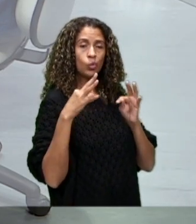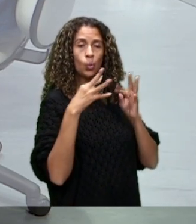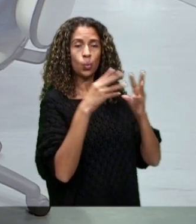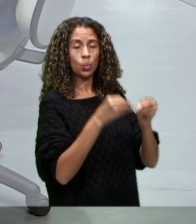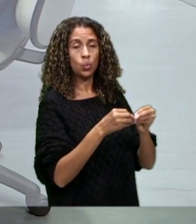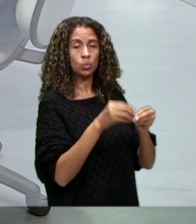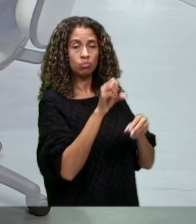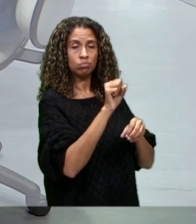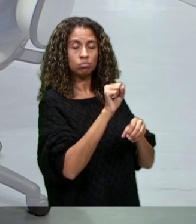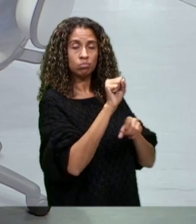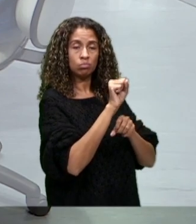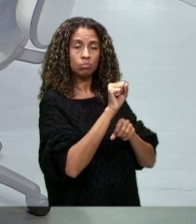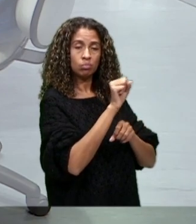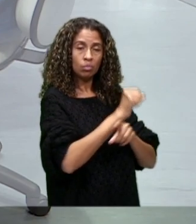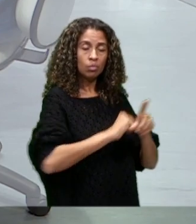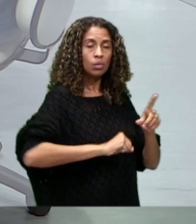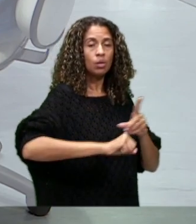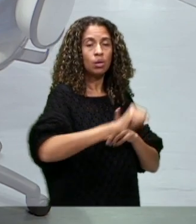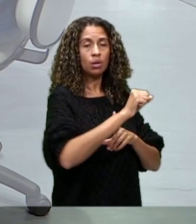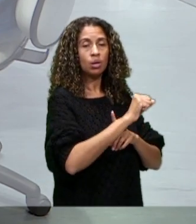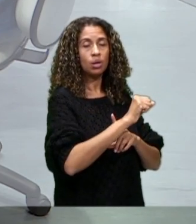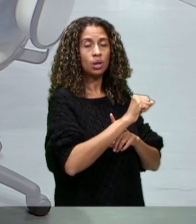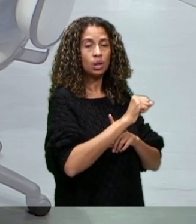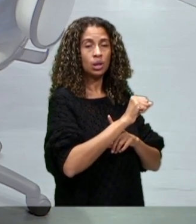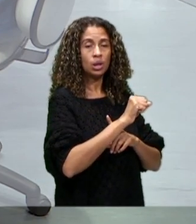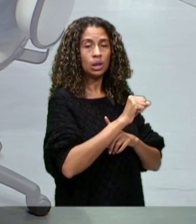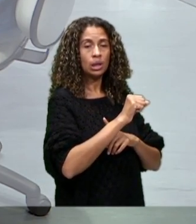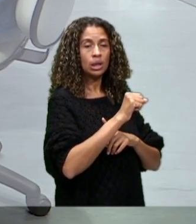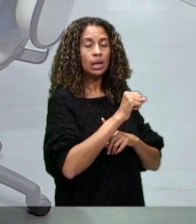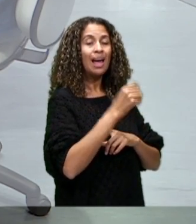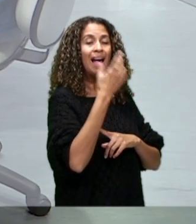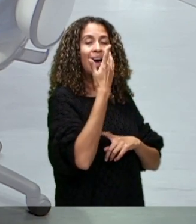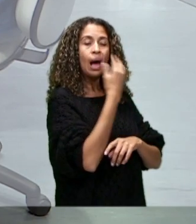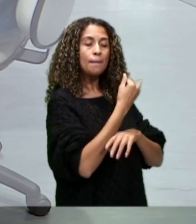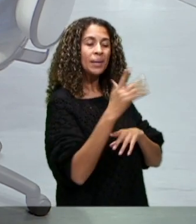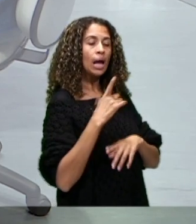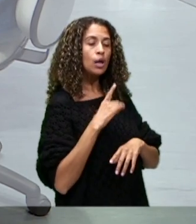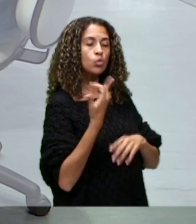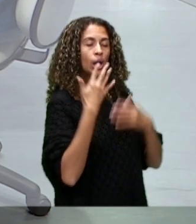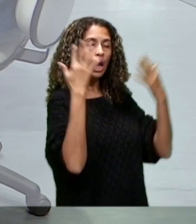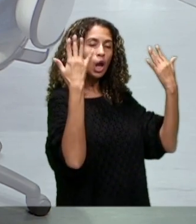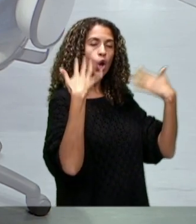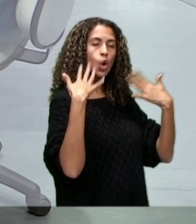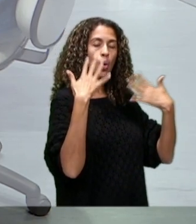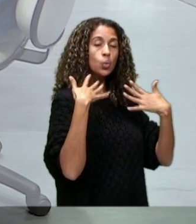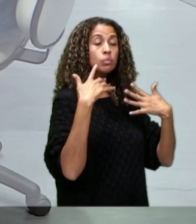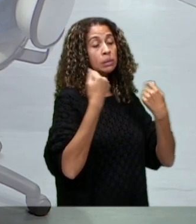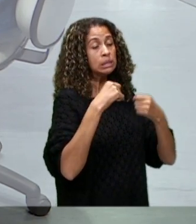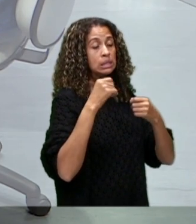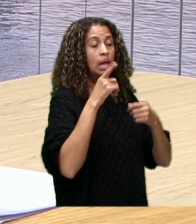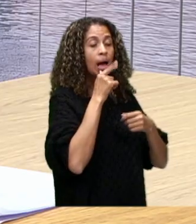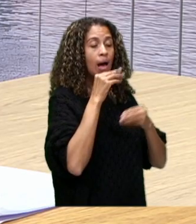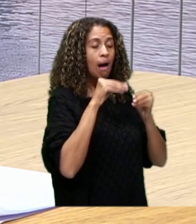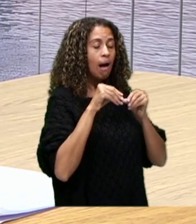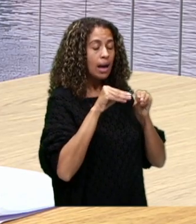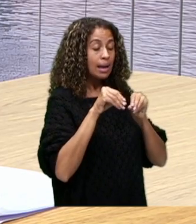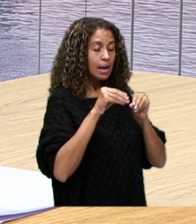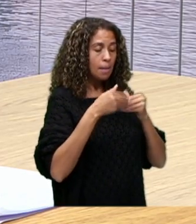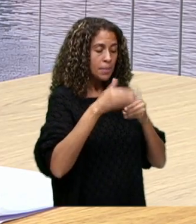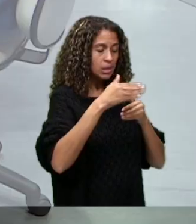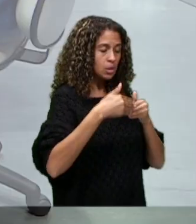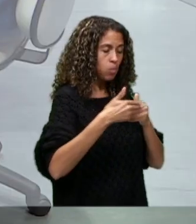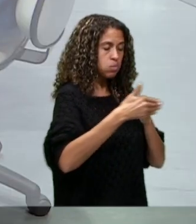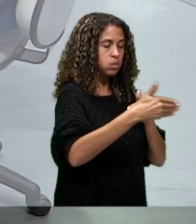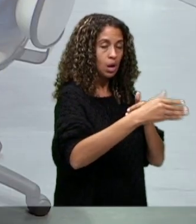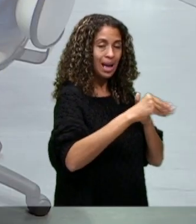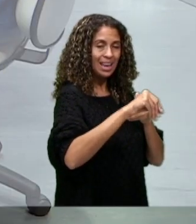o sistema da praia, mas agora tem sombra, aí vamos alargar, vamos entrar um pouquinho mais. E às vezes... Vamos interferir mais. E às